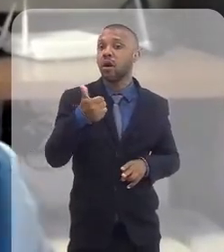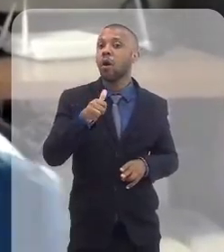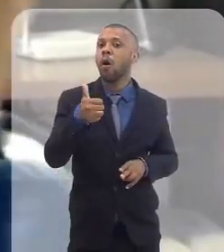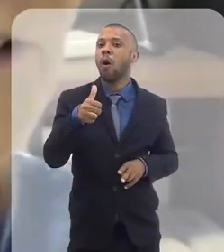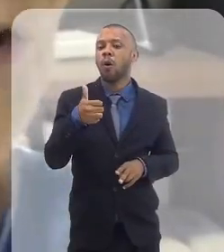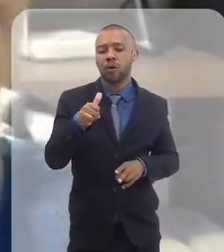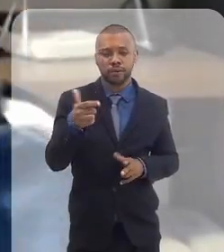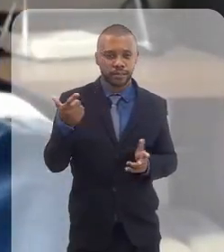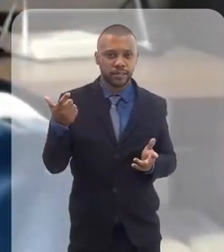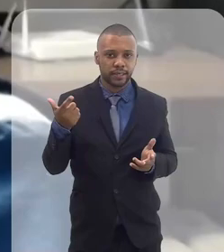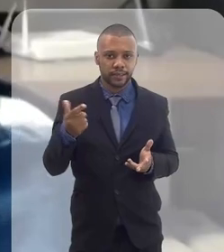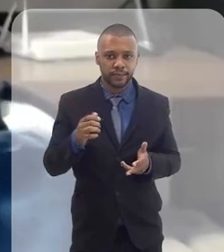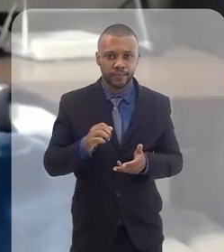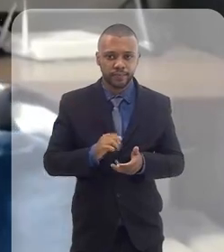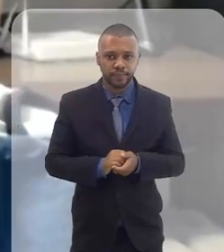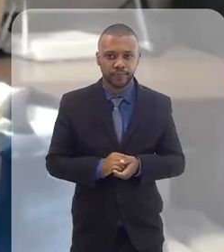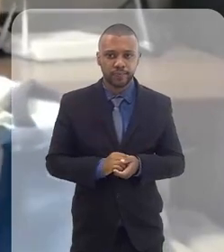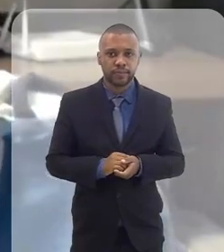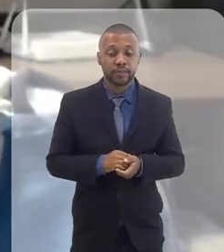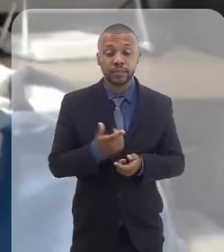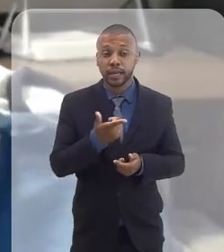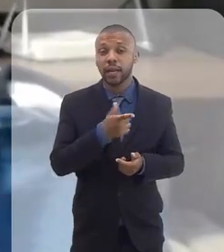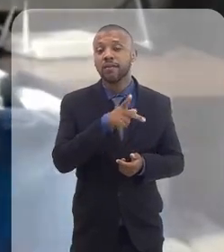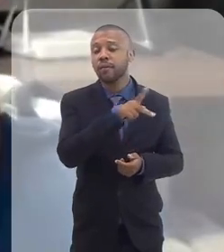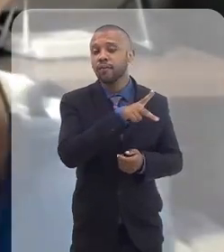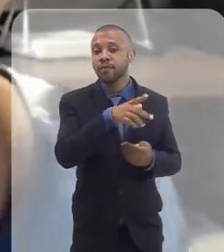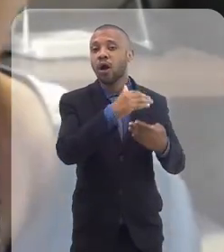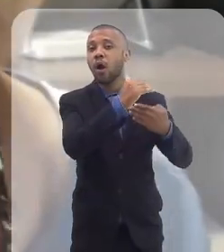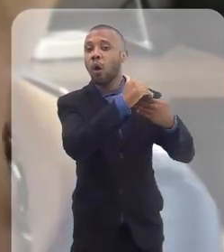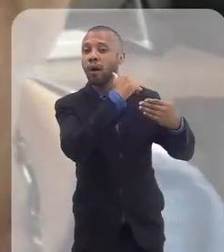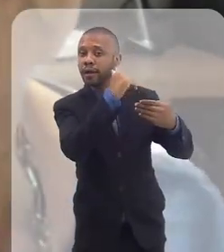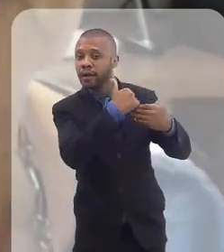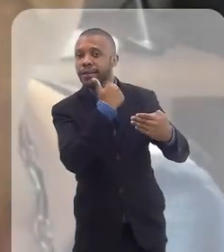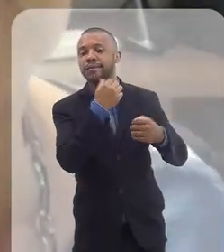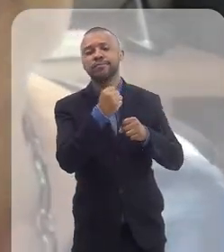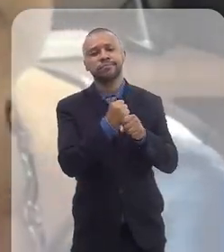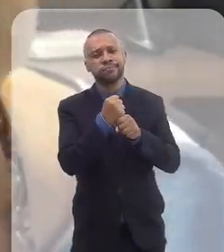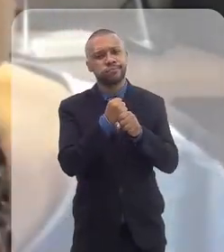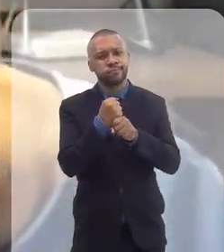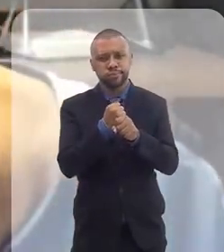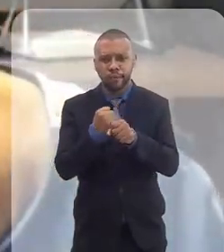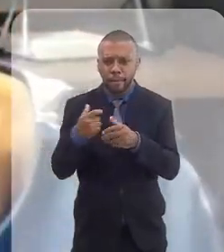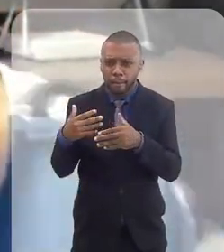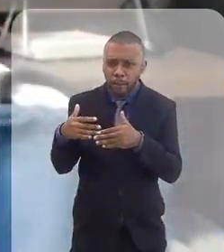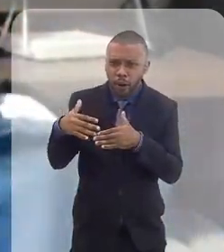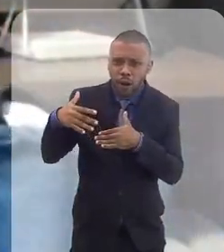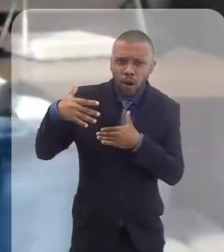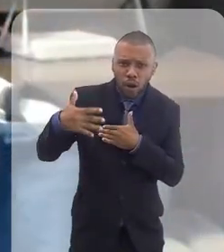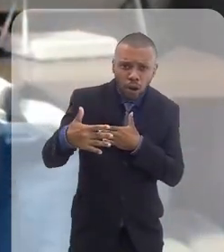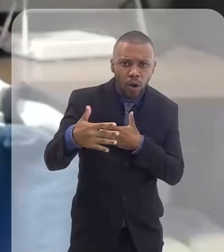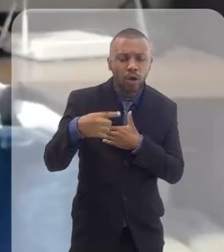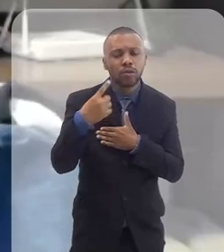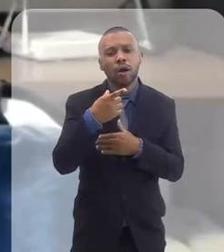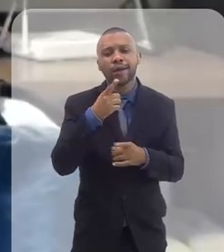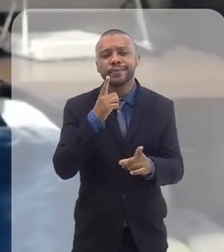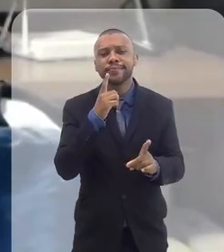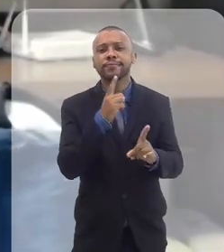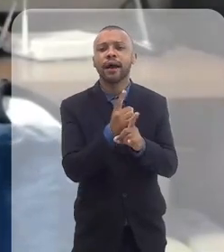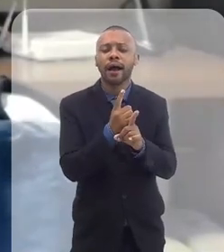de diferença de idade, ou 12, e tinha sido meu orientador, e anos depois a